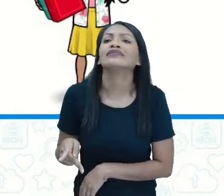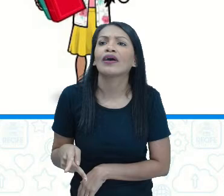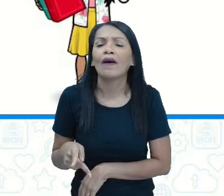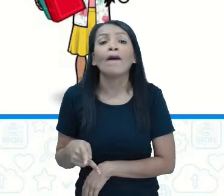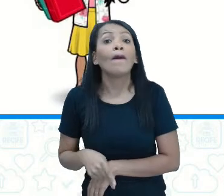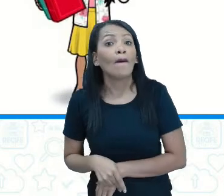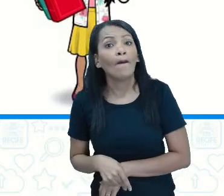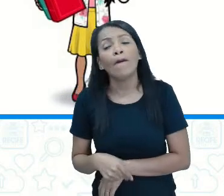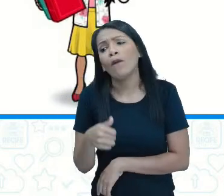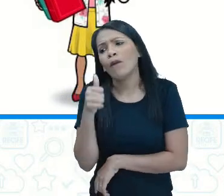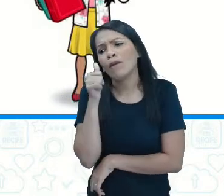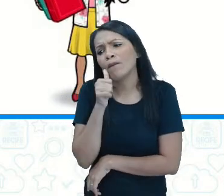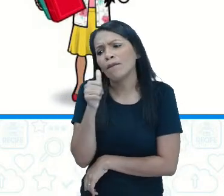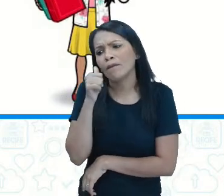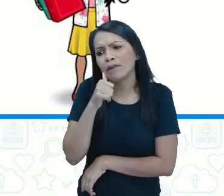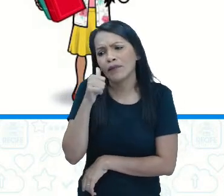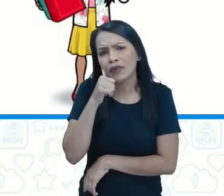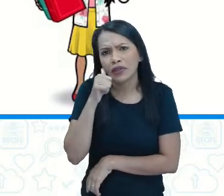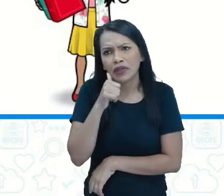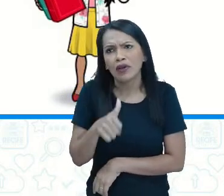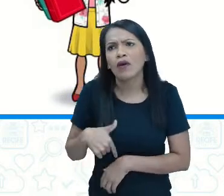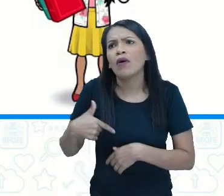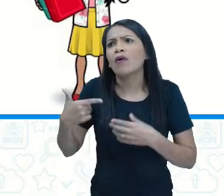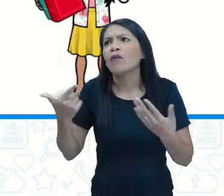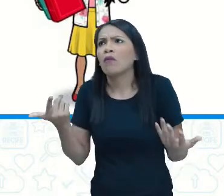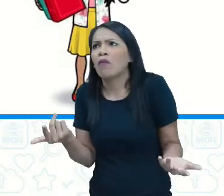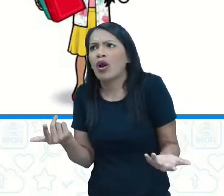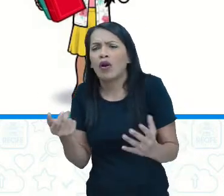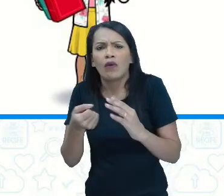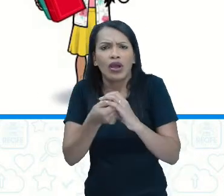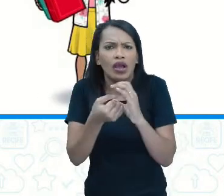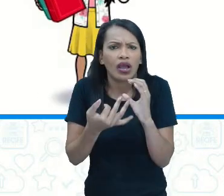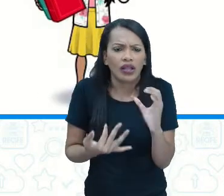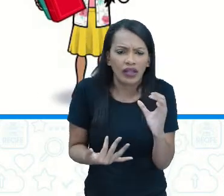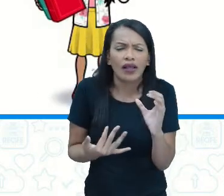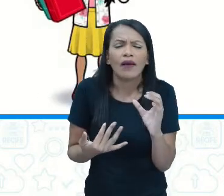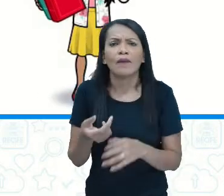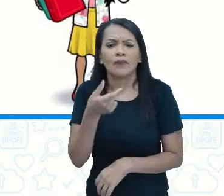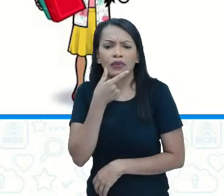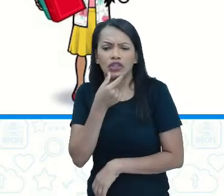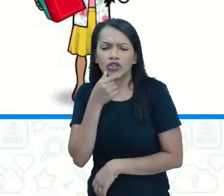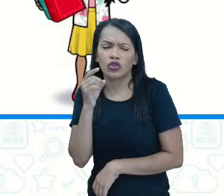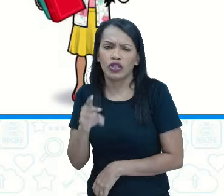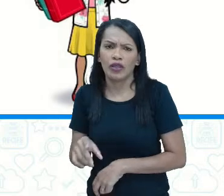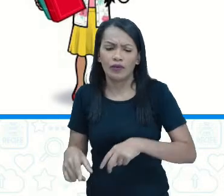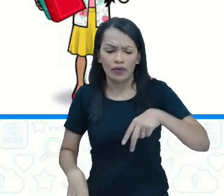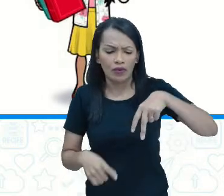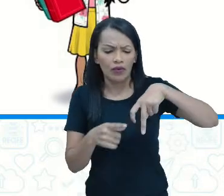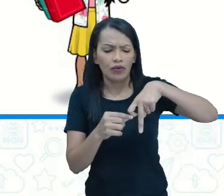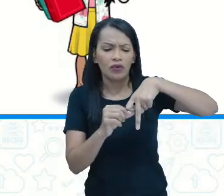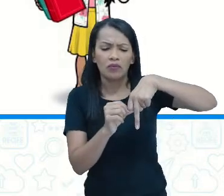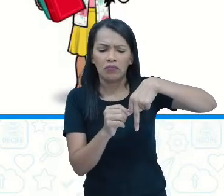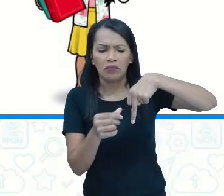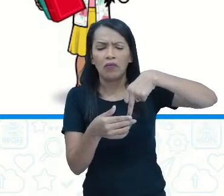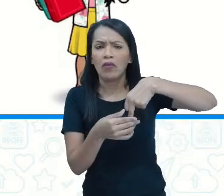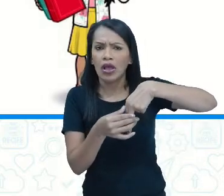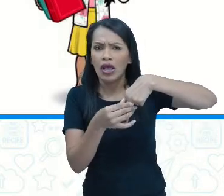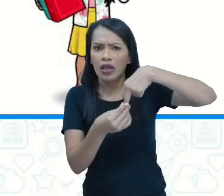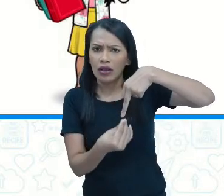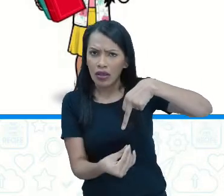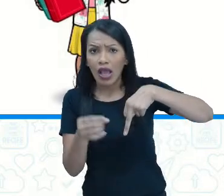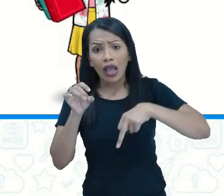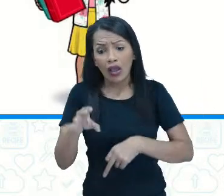menino treloso, não é? Qual é a característica dele? Ele tem uma perna só, é treloso, gosta de